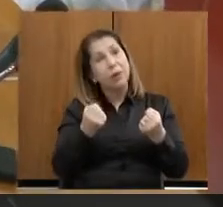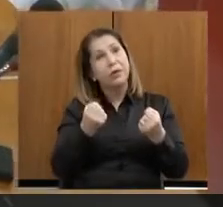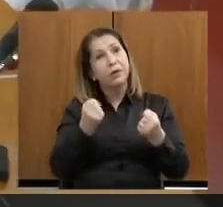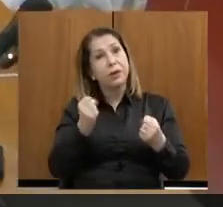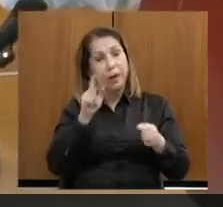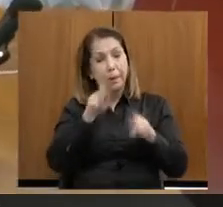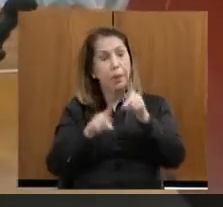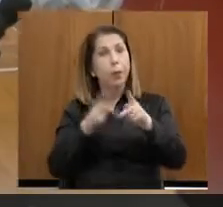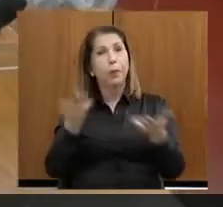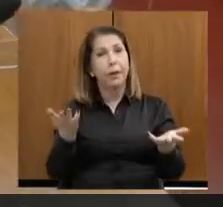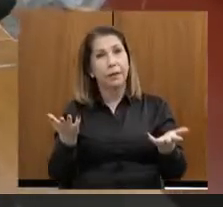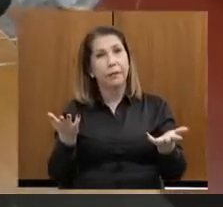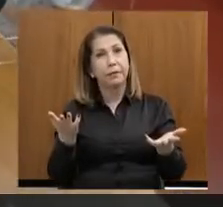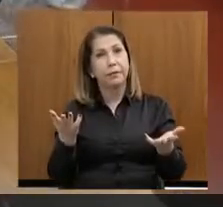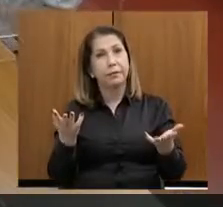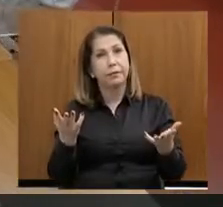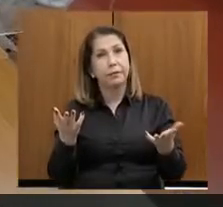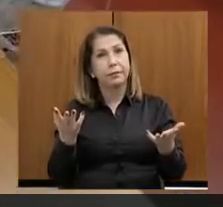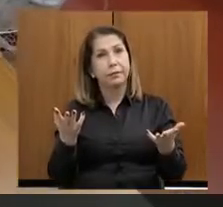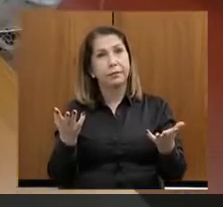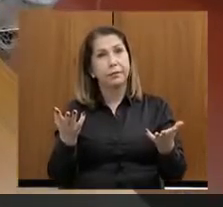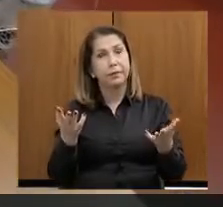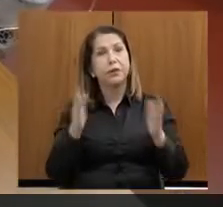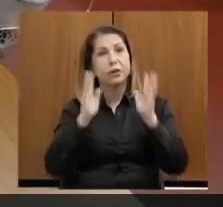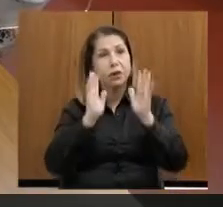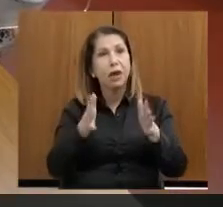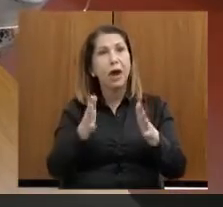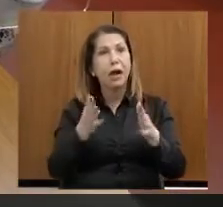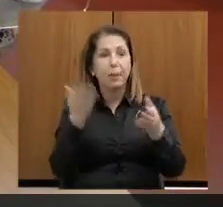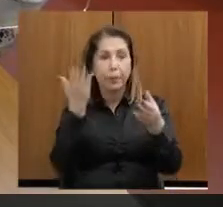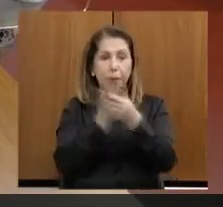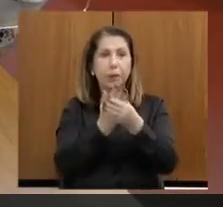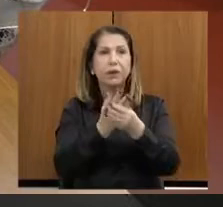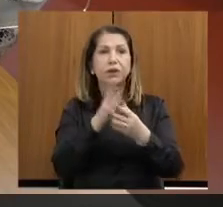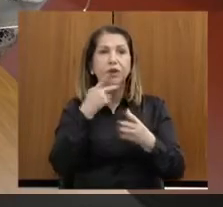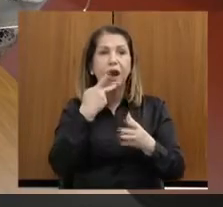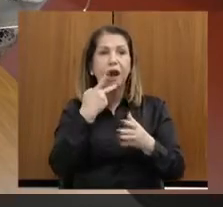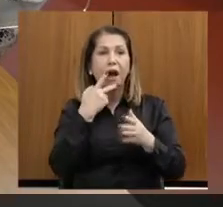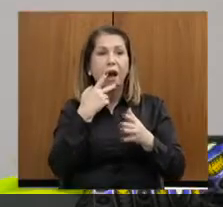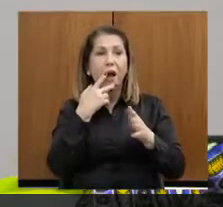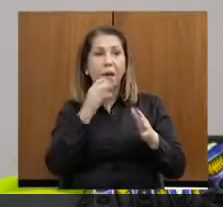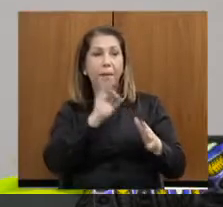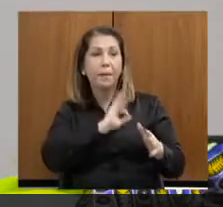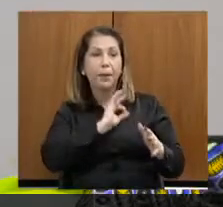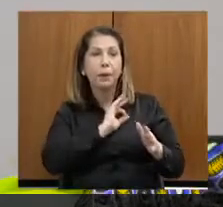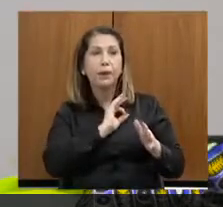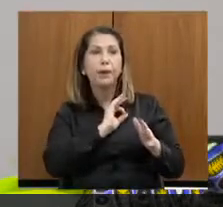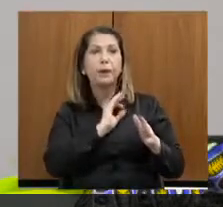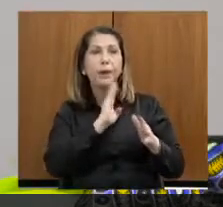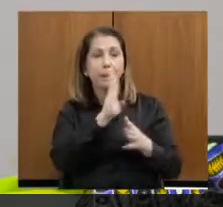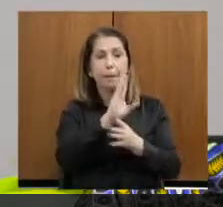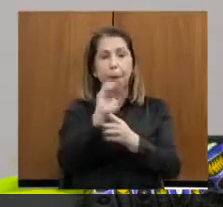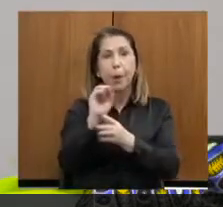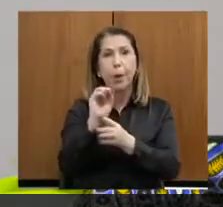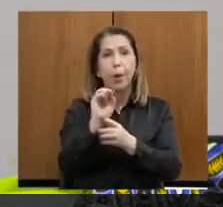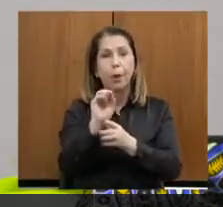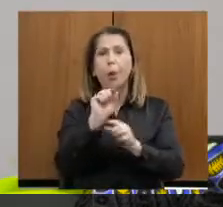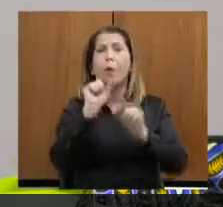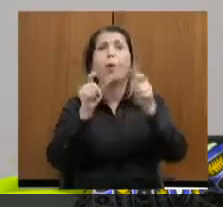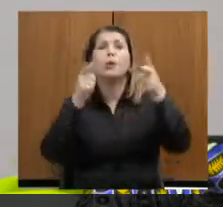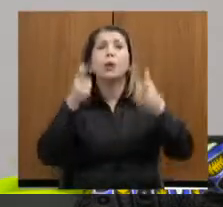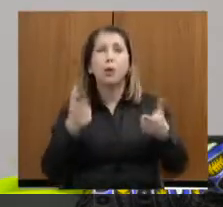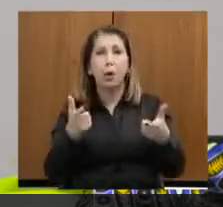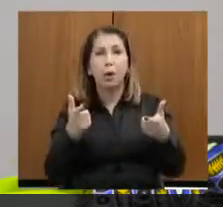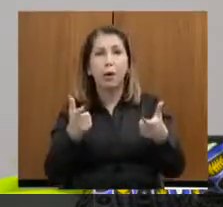Pública e já fez denúncia fez boletim de ocorrência Defensoria Pública